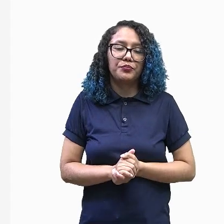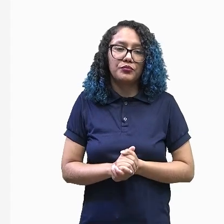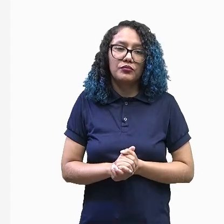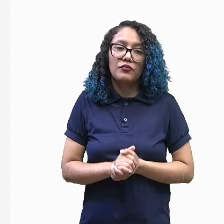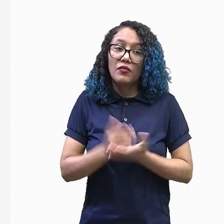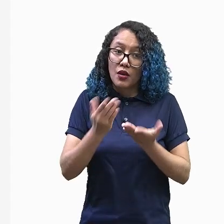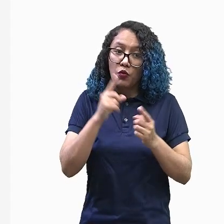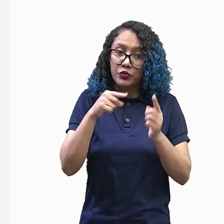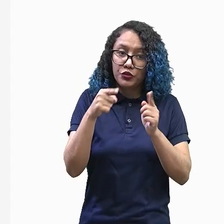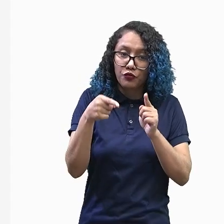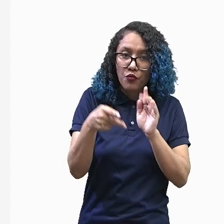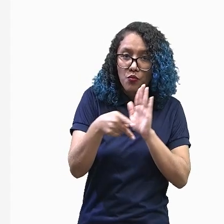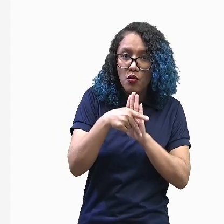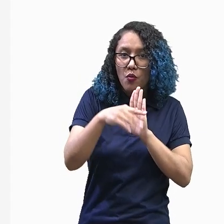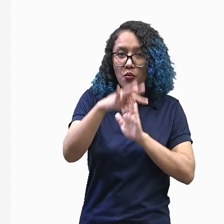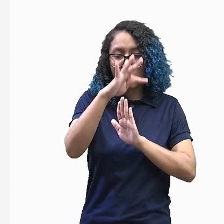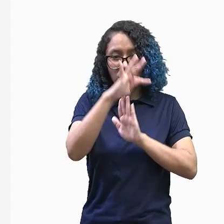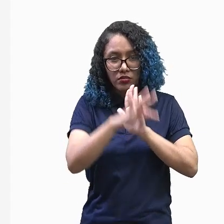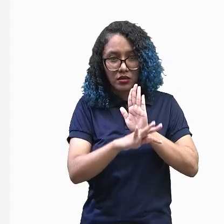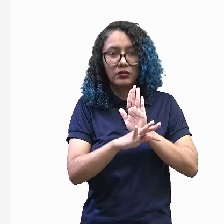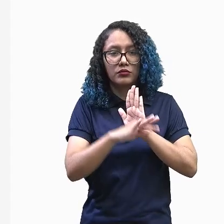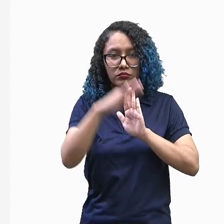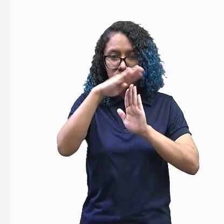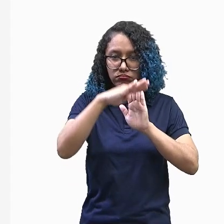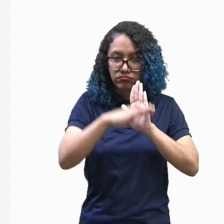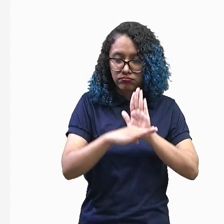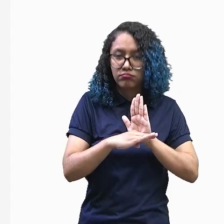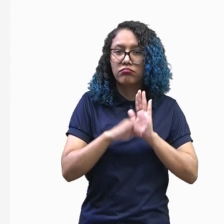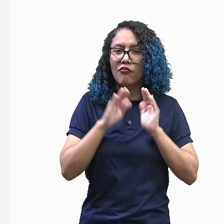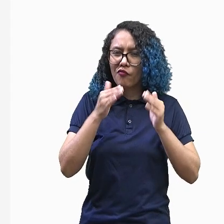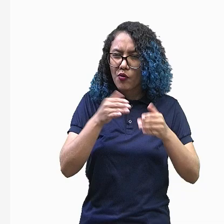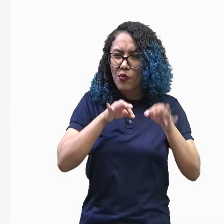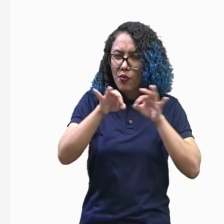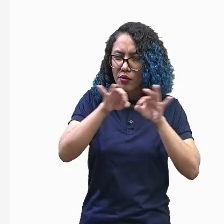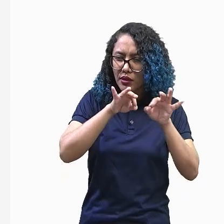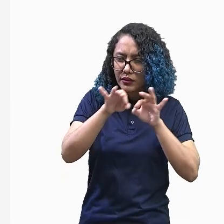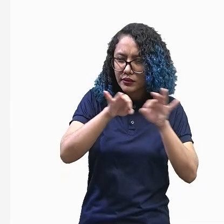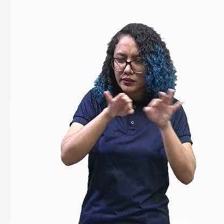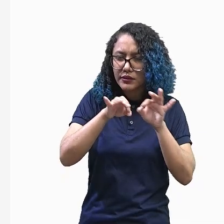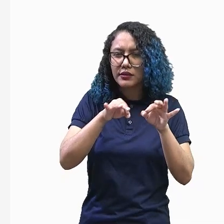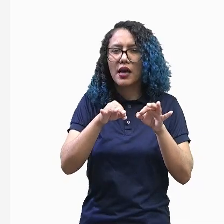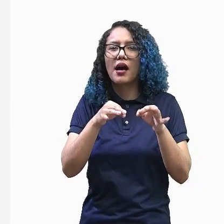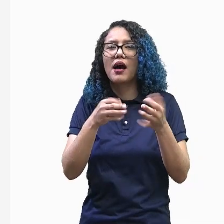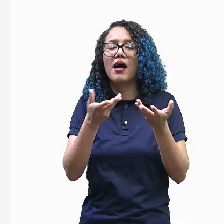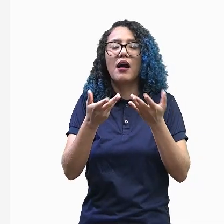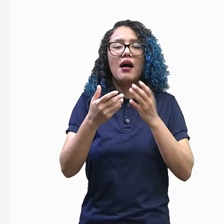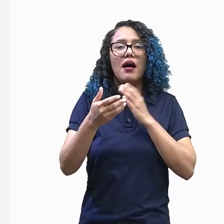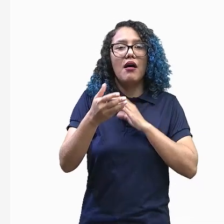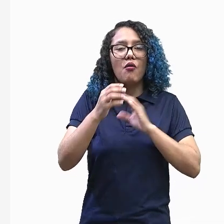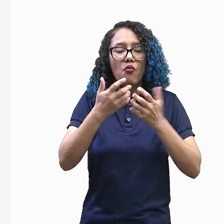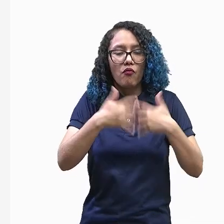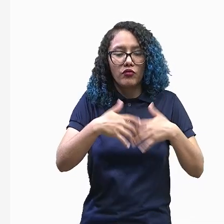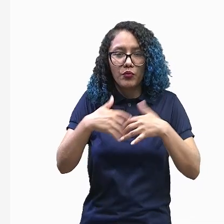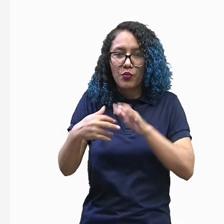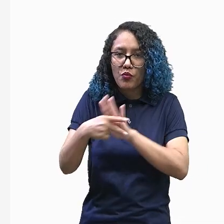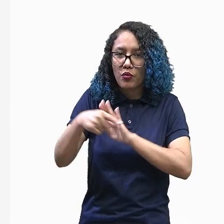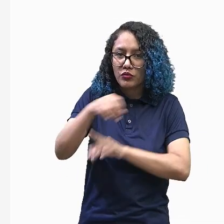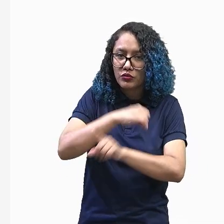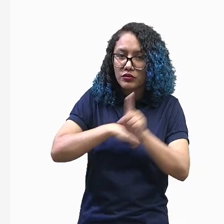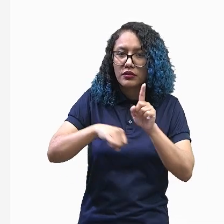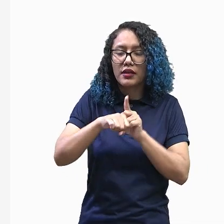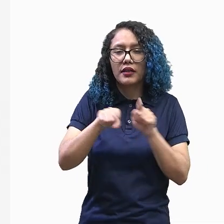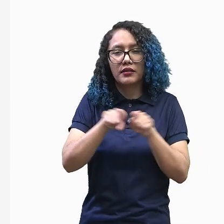função primordial de organizar o funcionamento da sociedade, a defender os cidadãos,